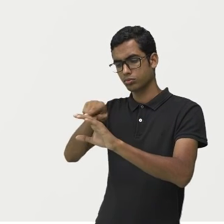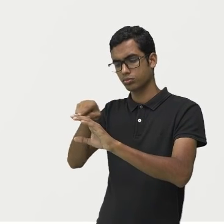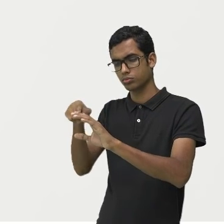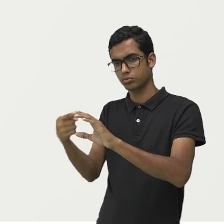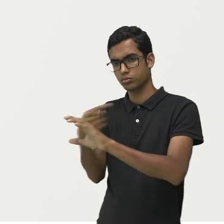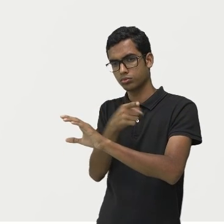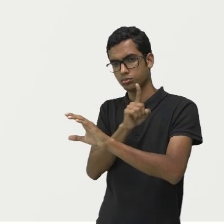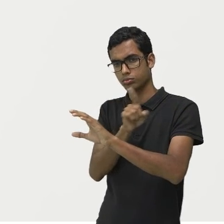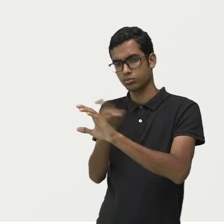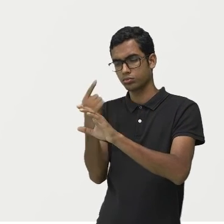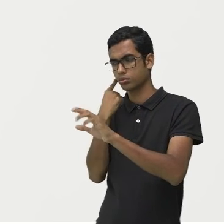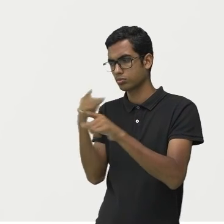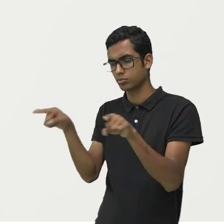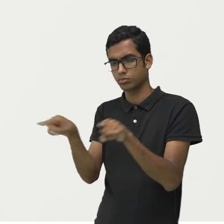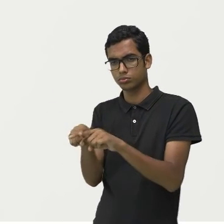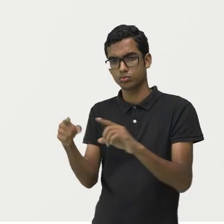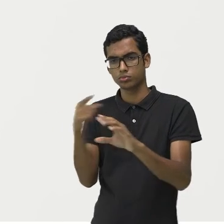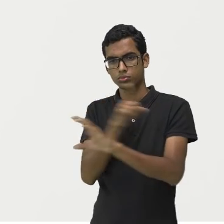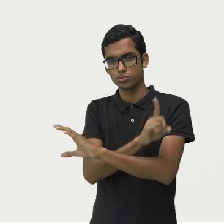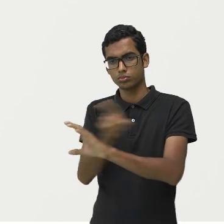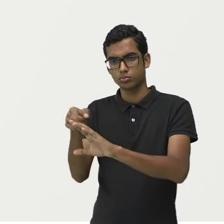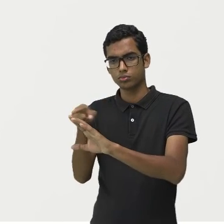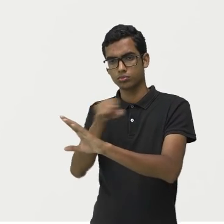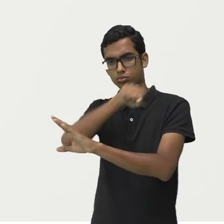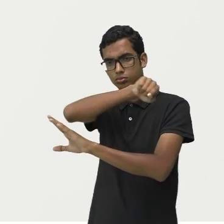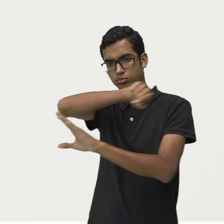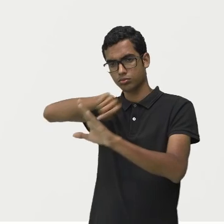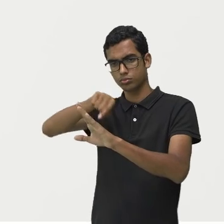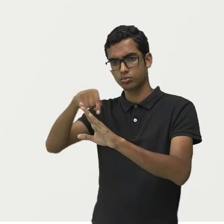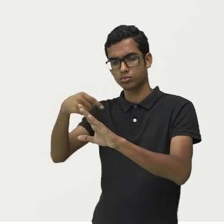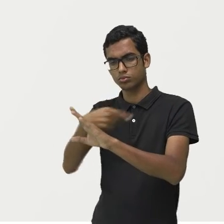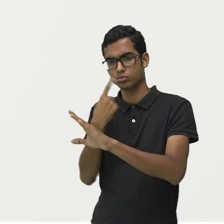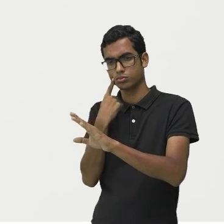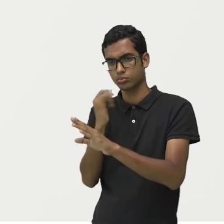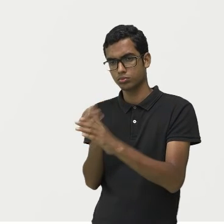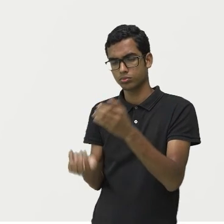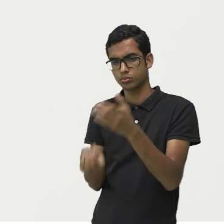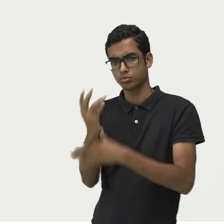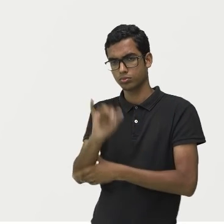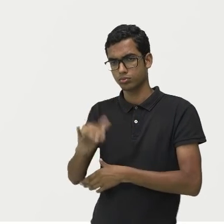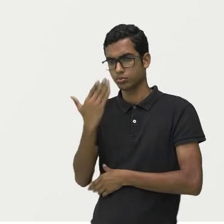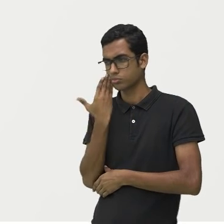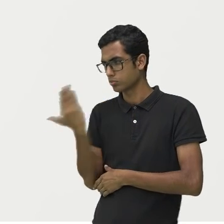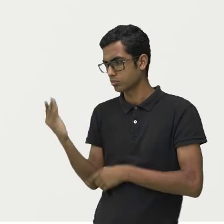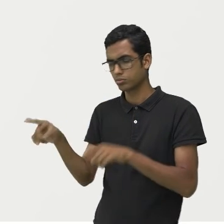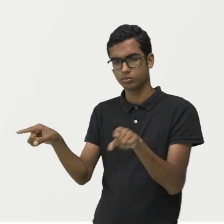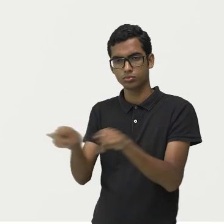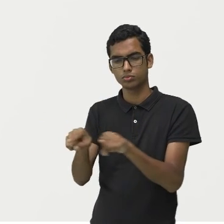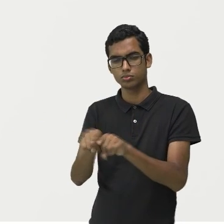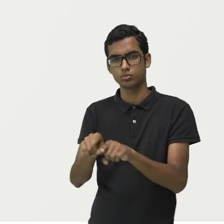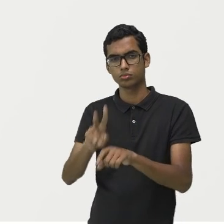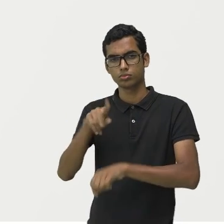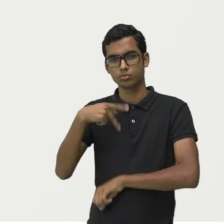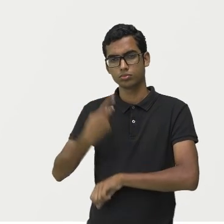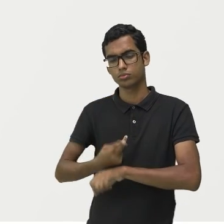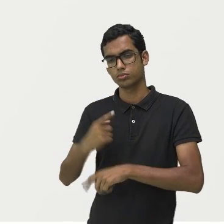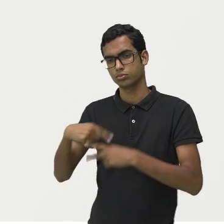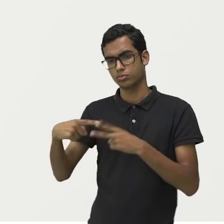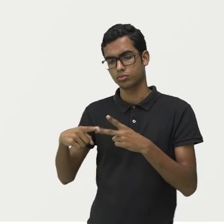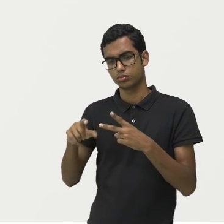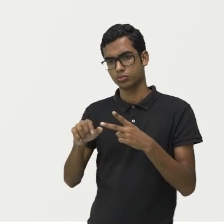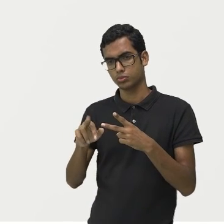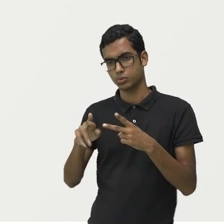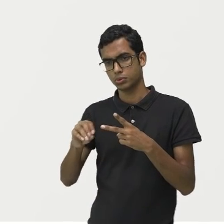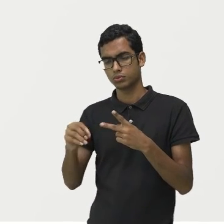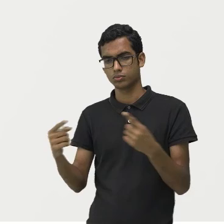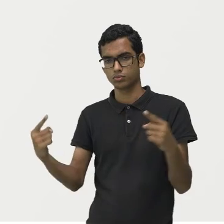O cruzamento desses 2 raios atrás do espelho formam a imagem. E aí nós temos os 2 raios se